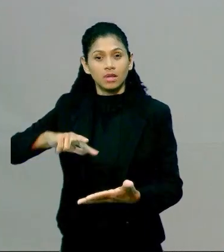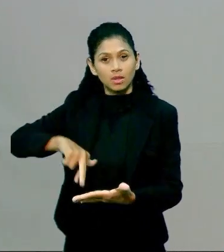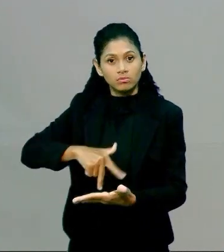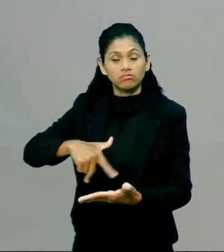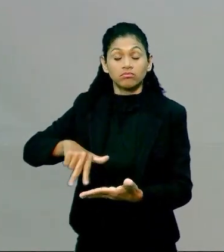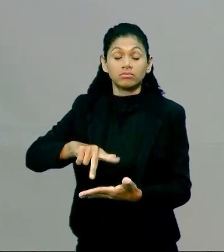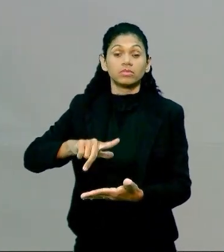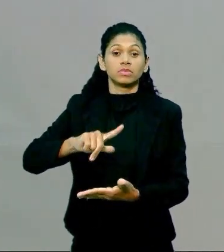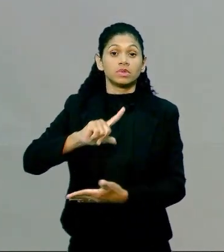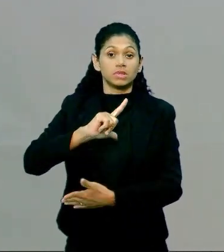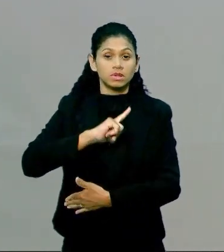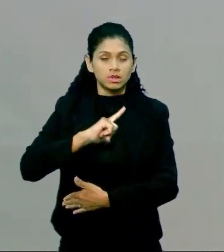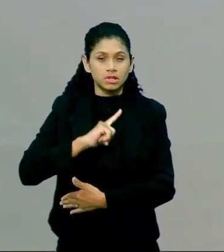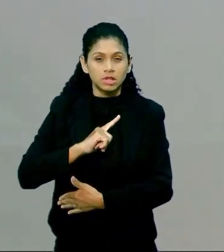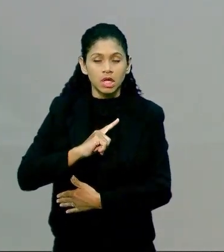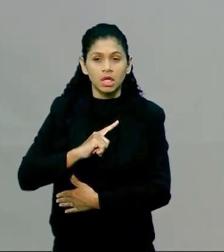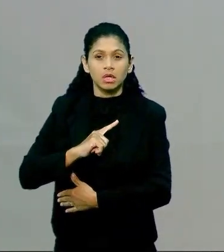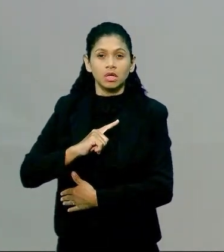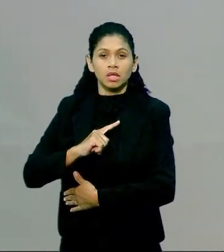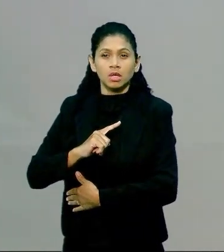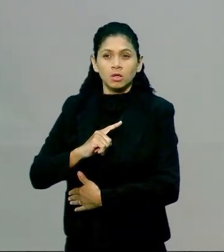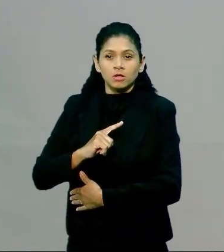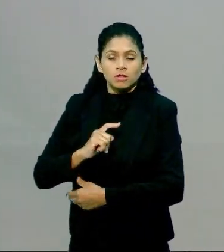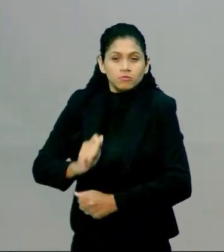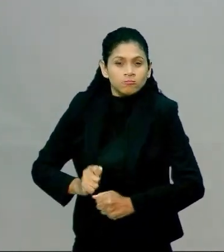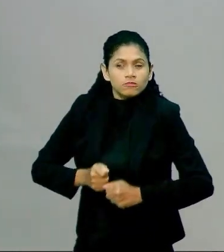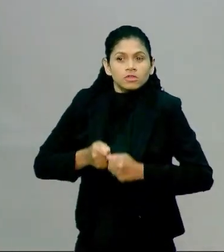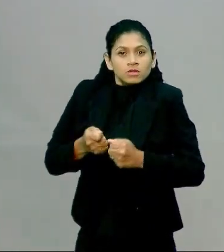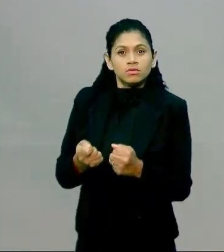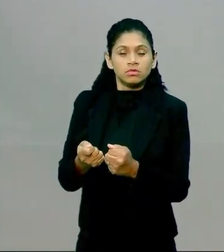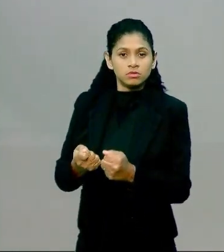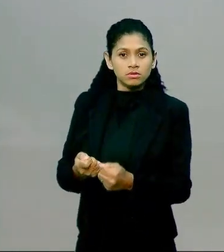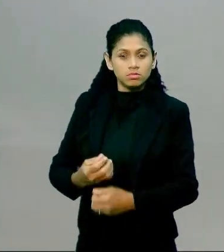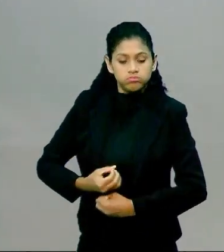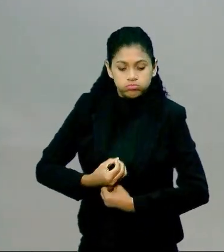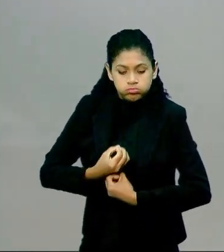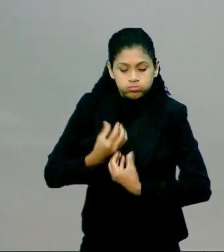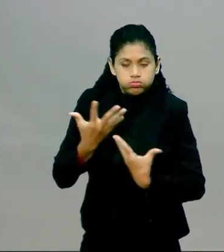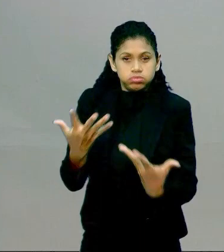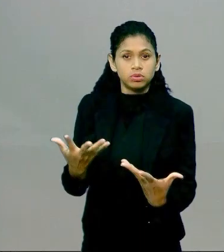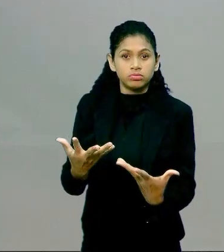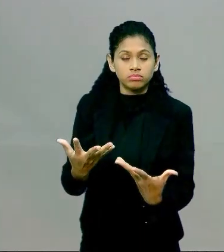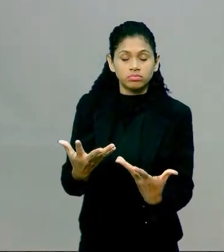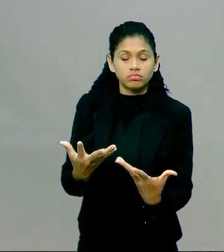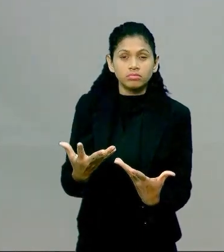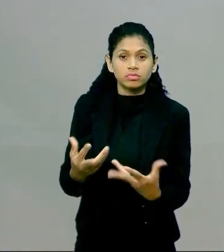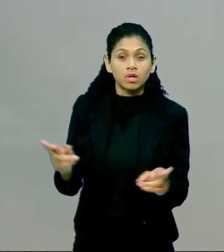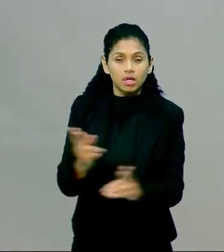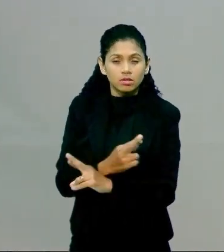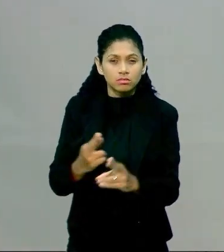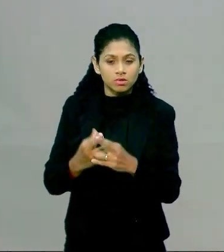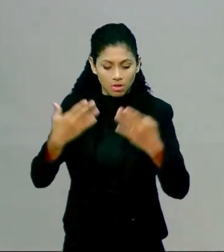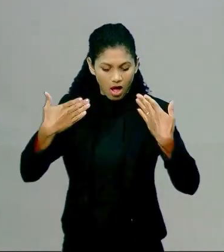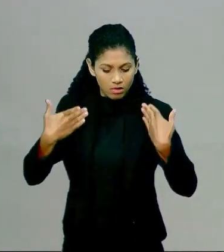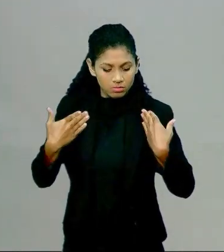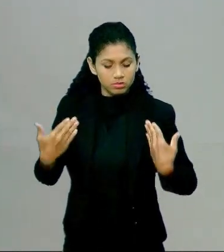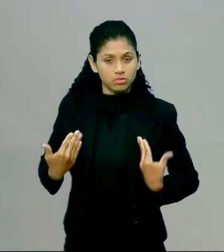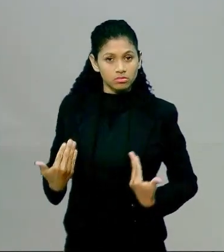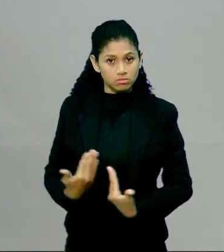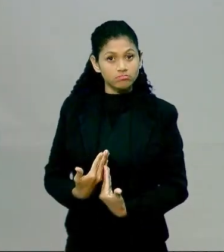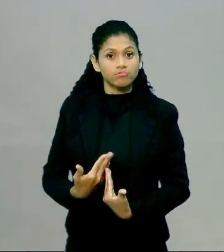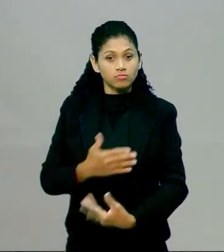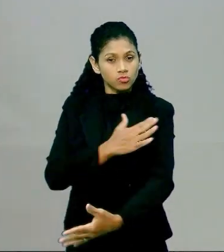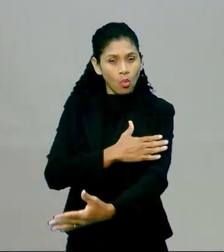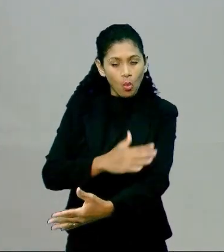ter cadência, vai ter intensidade, vai ser por meio do instrumento corporal que a gente vai expressar. Então,